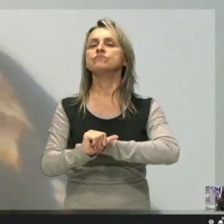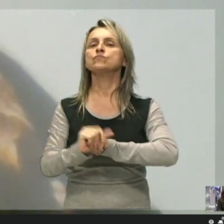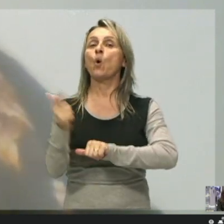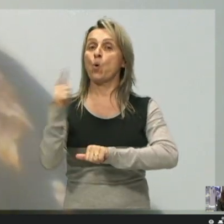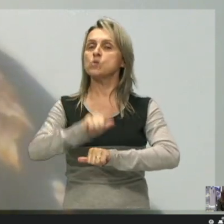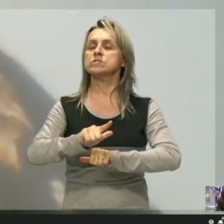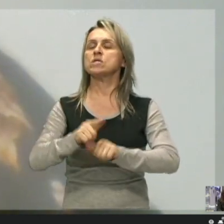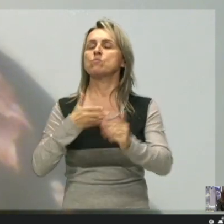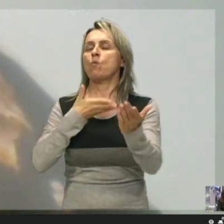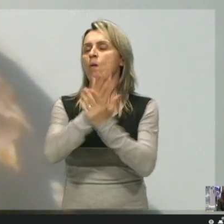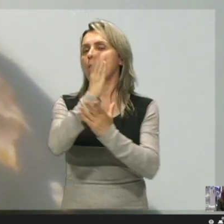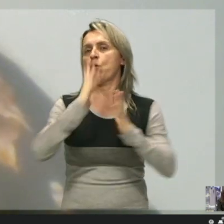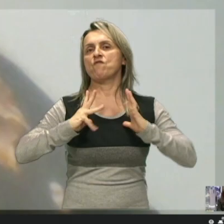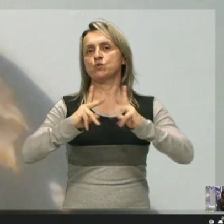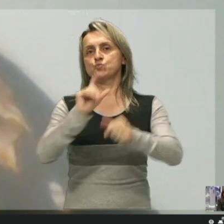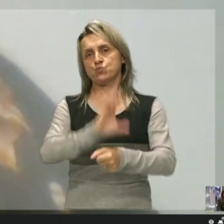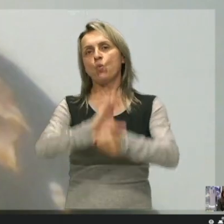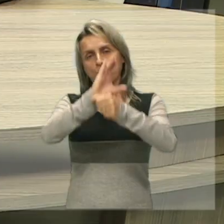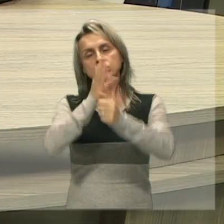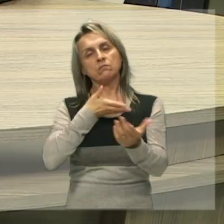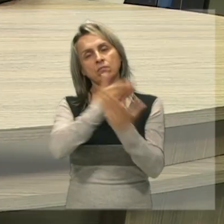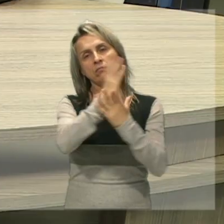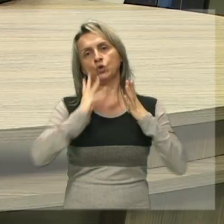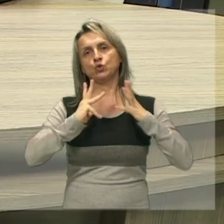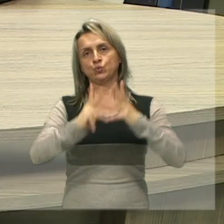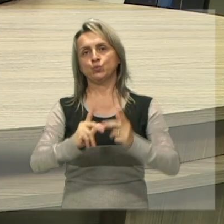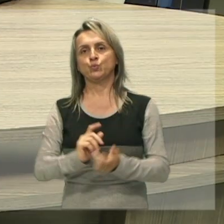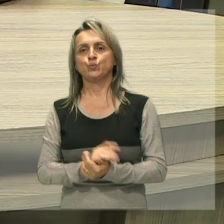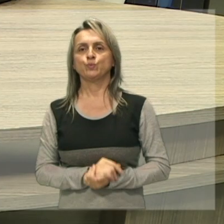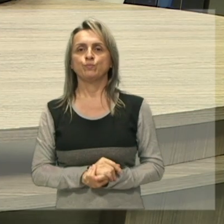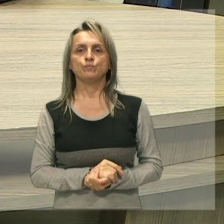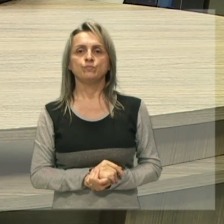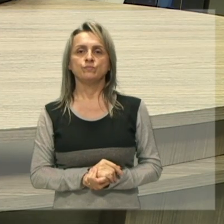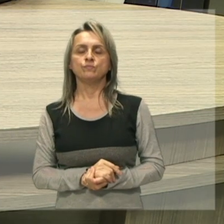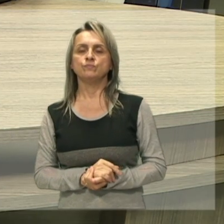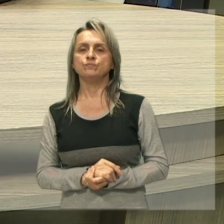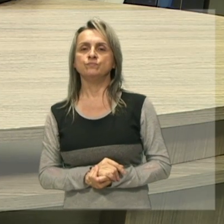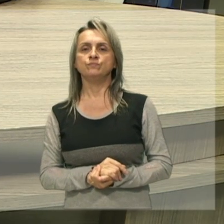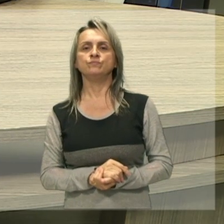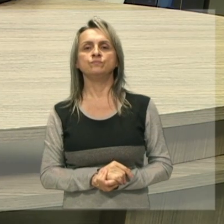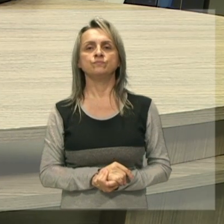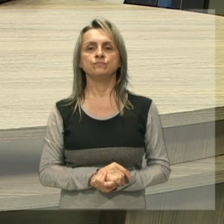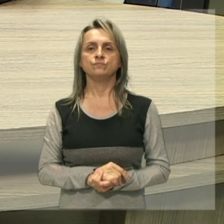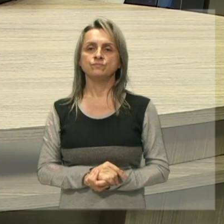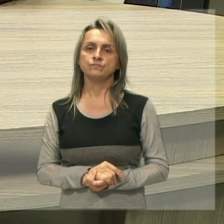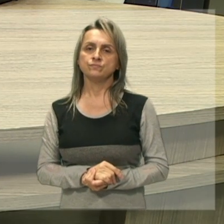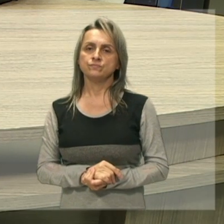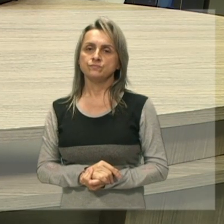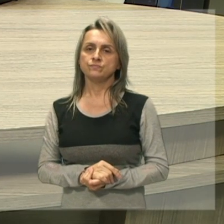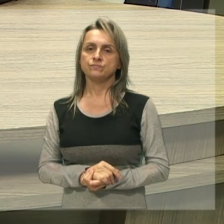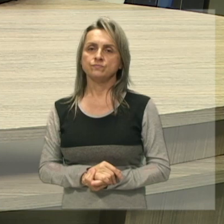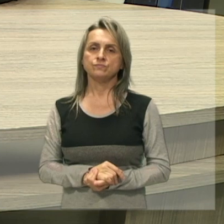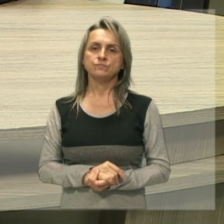com a aprovação do conselho. Que bom, porque na verdade, assim, vocês são um conselho